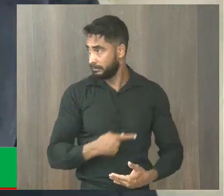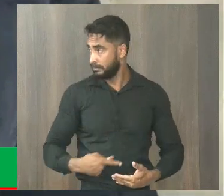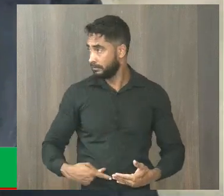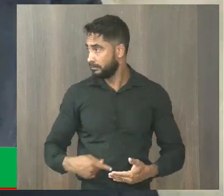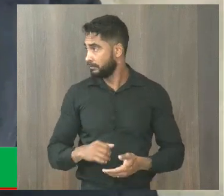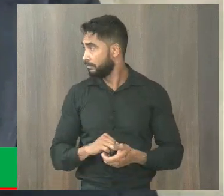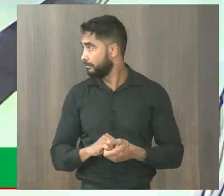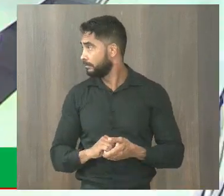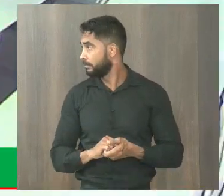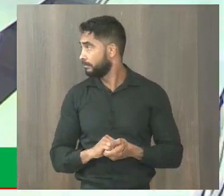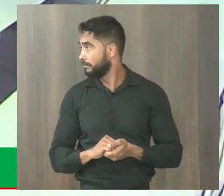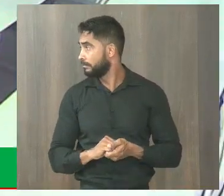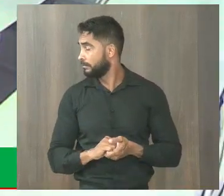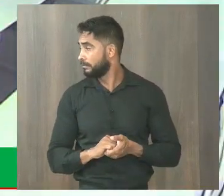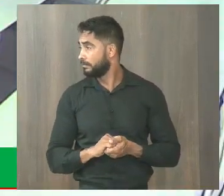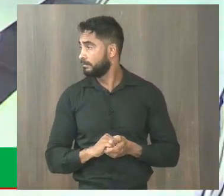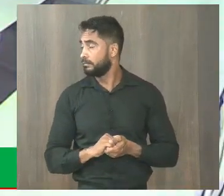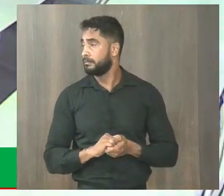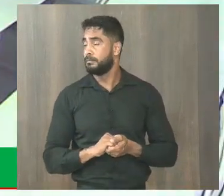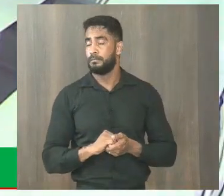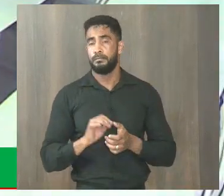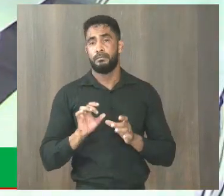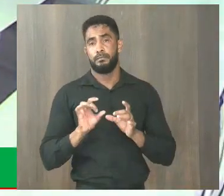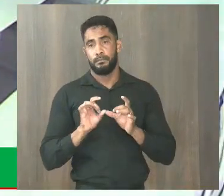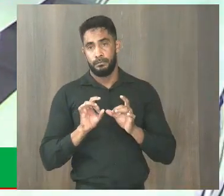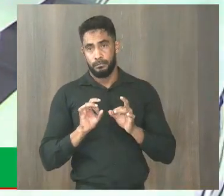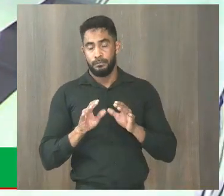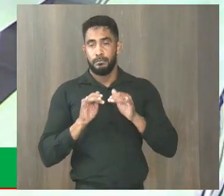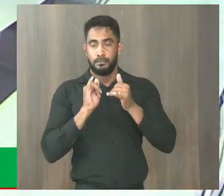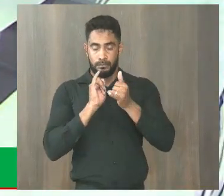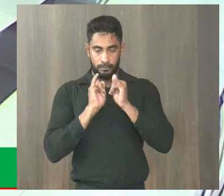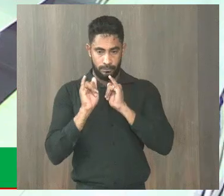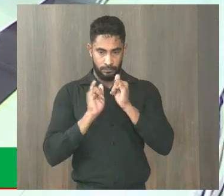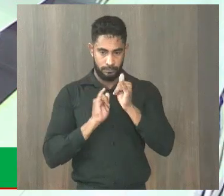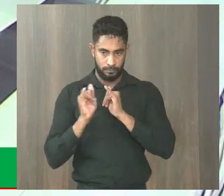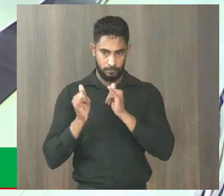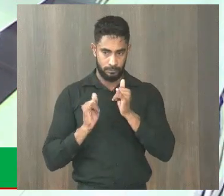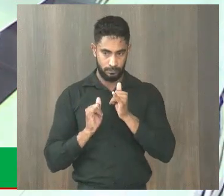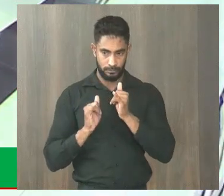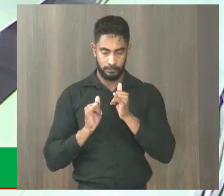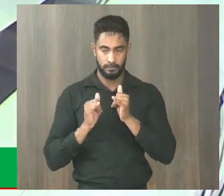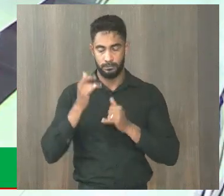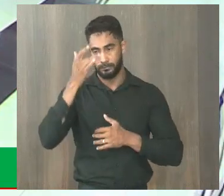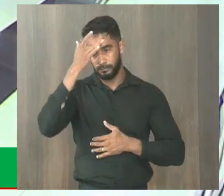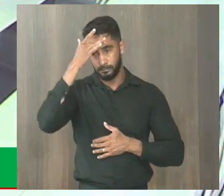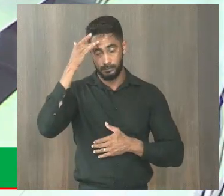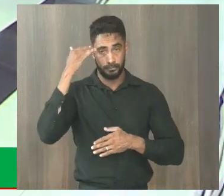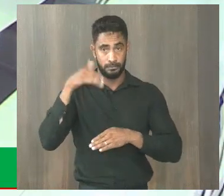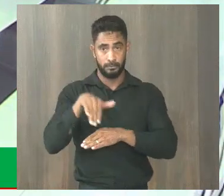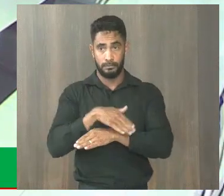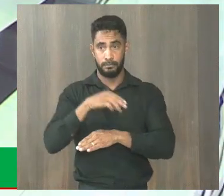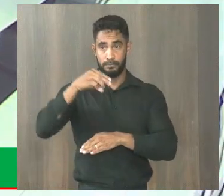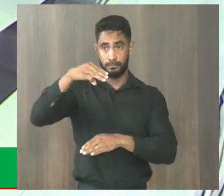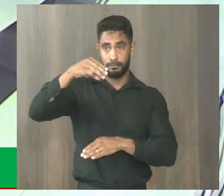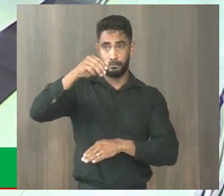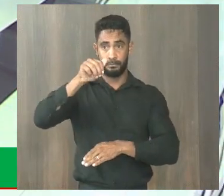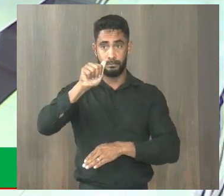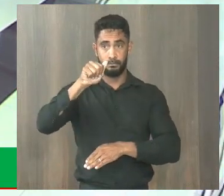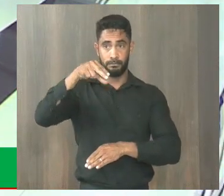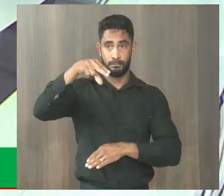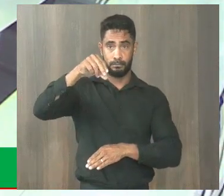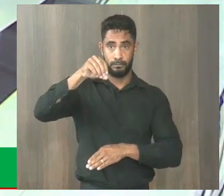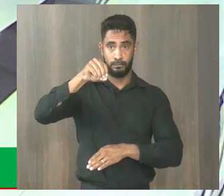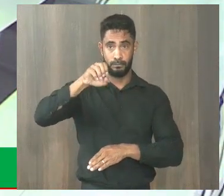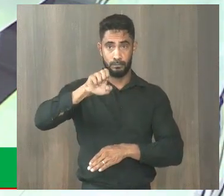colega? Sim. Só a título de informações aí, o pessoal lá da rua Manuel Serapião tem me procurado